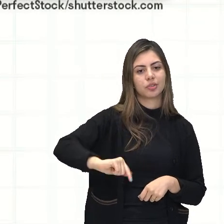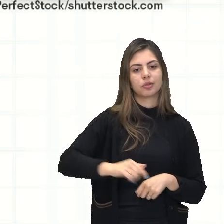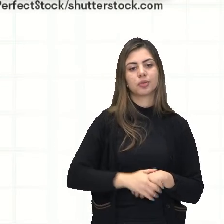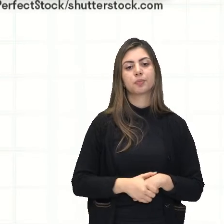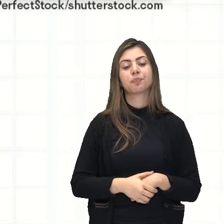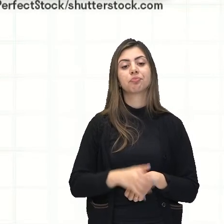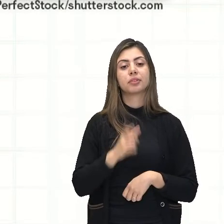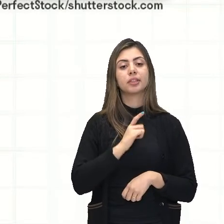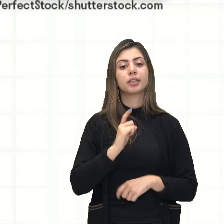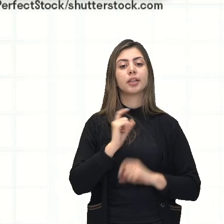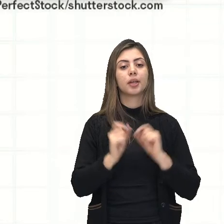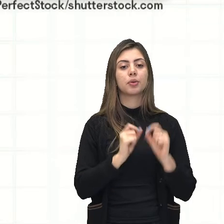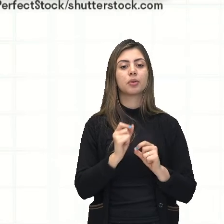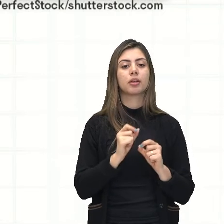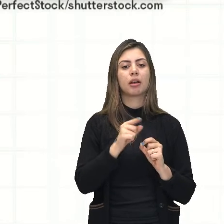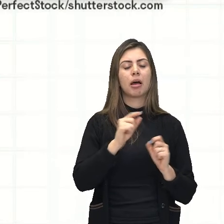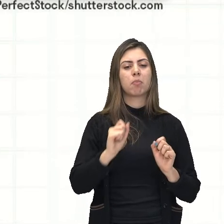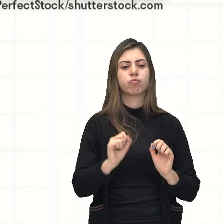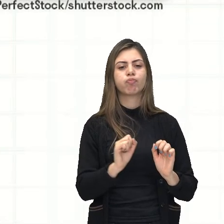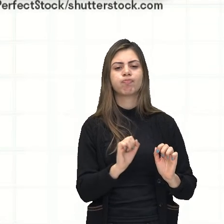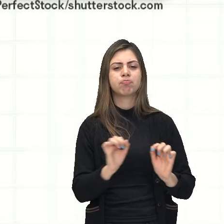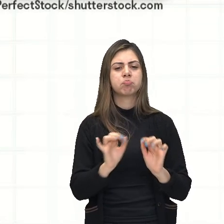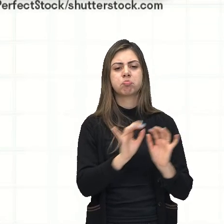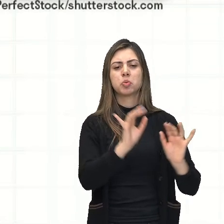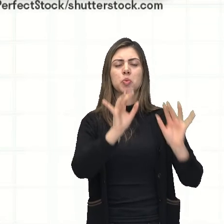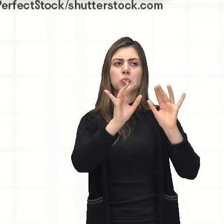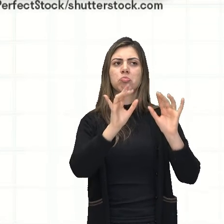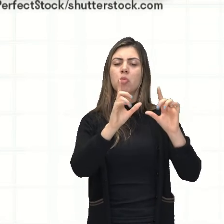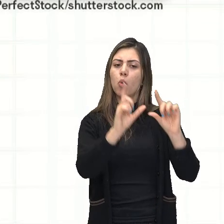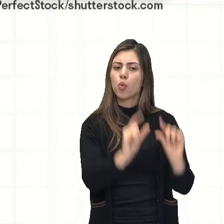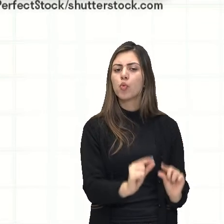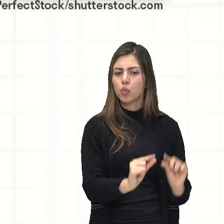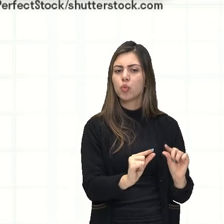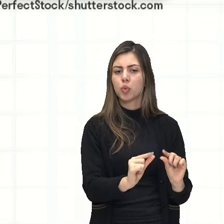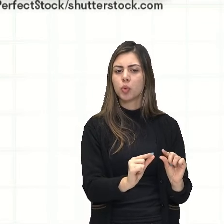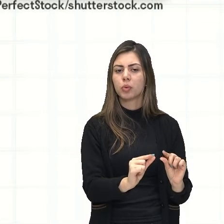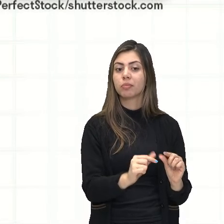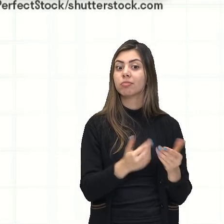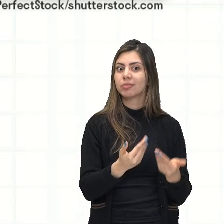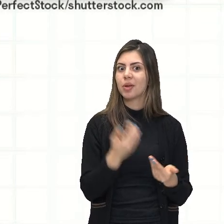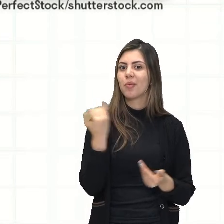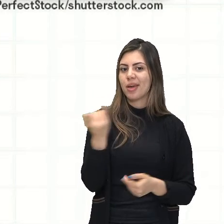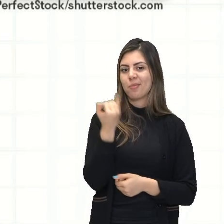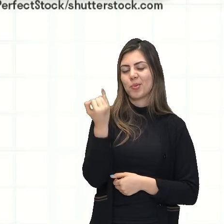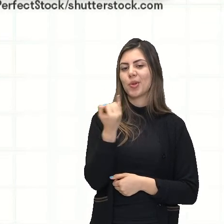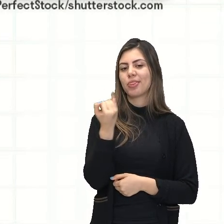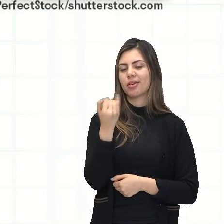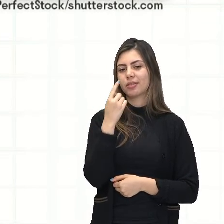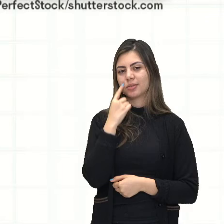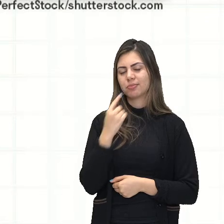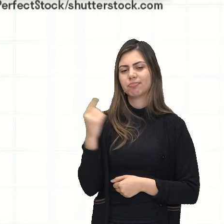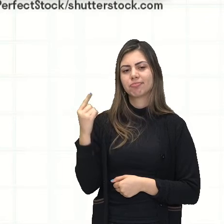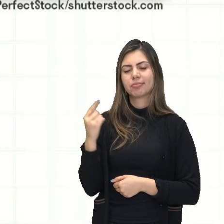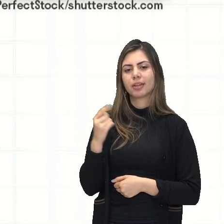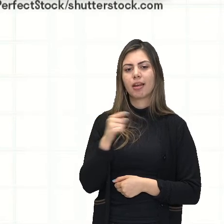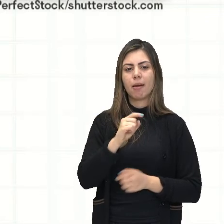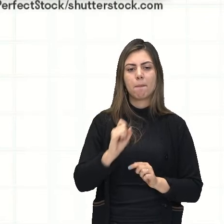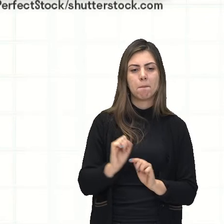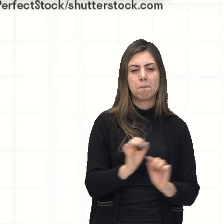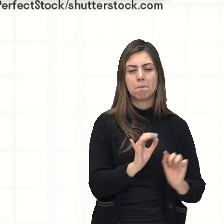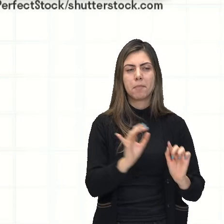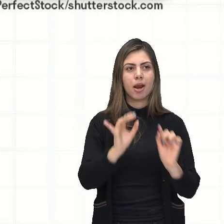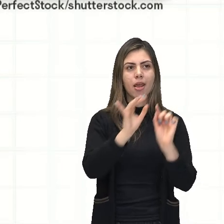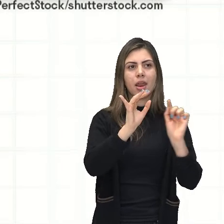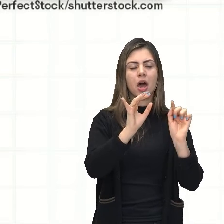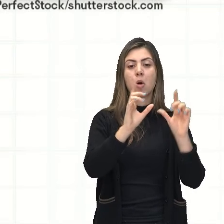apresentam baixos índices de emissão de poluentes. Então, isso aqui é muito importante. Baixos índices de